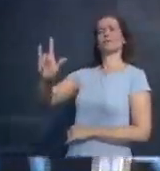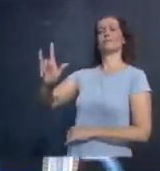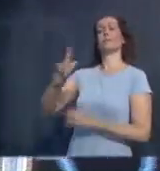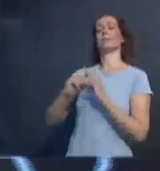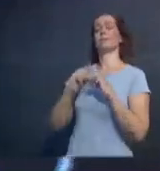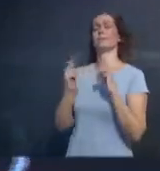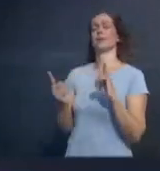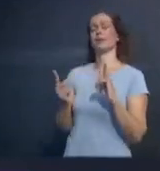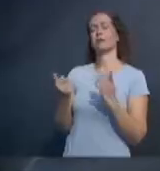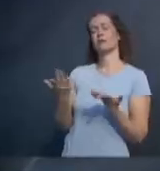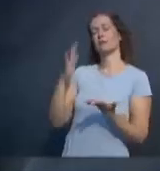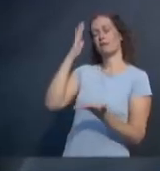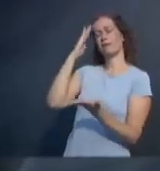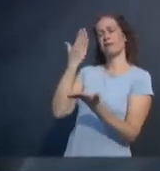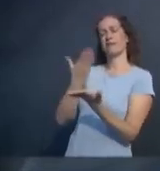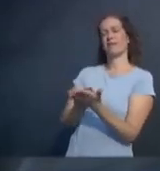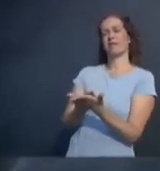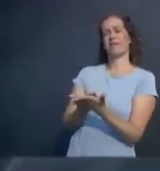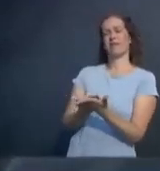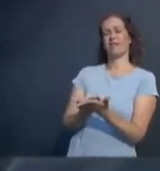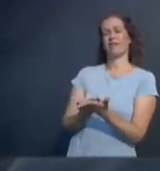eu não posso crer por você.